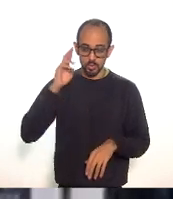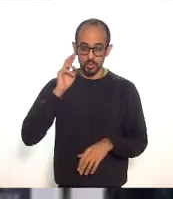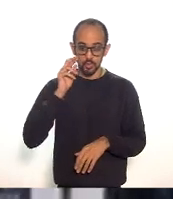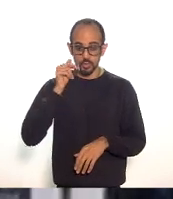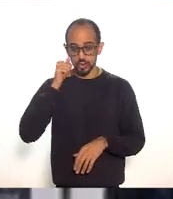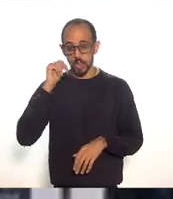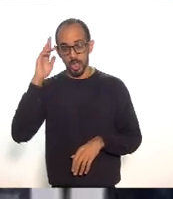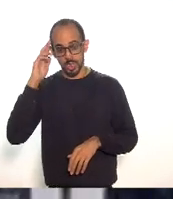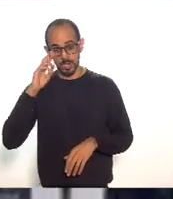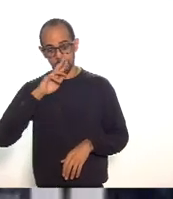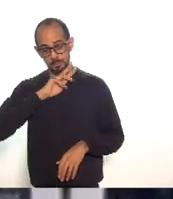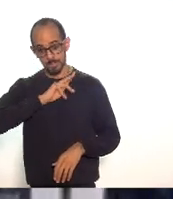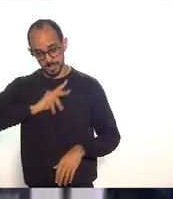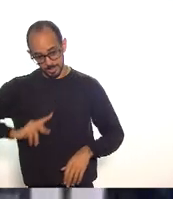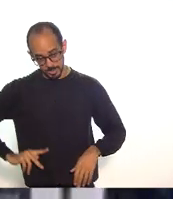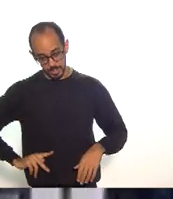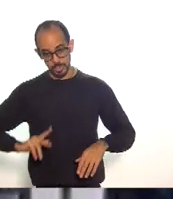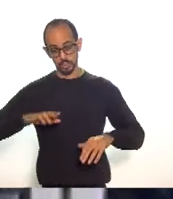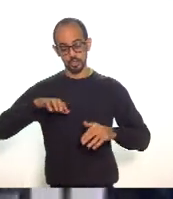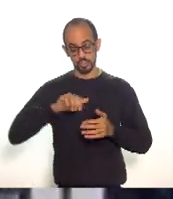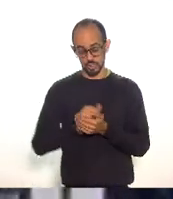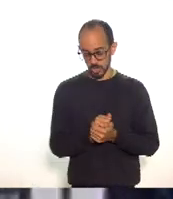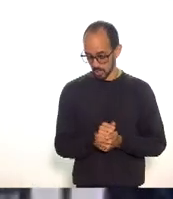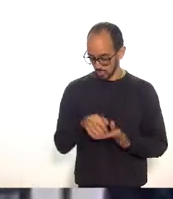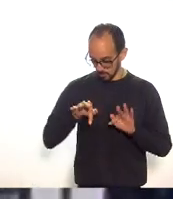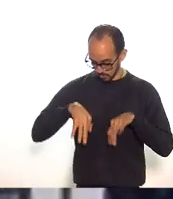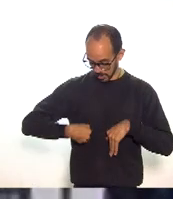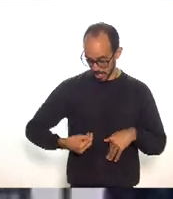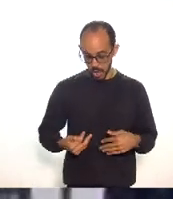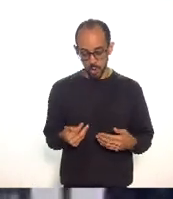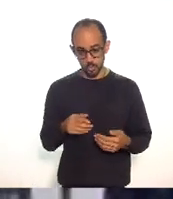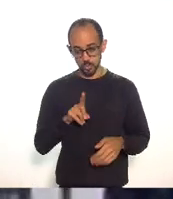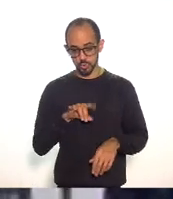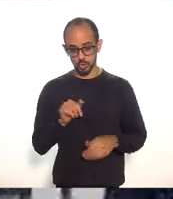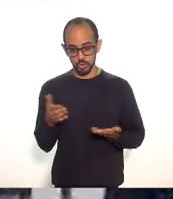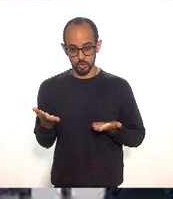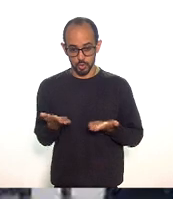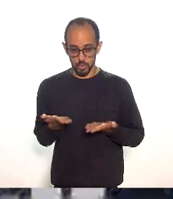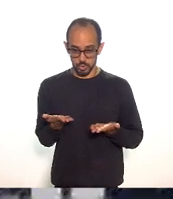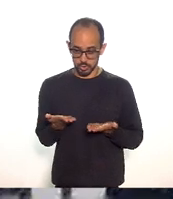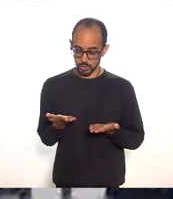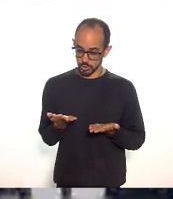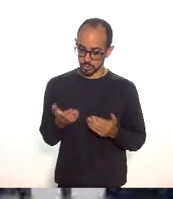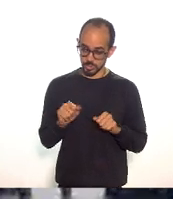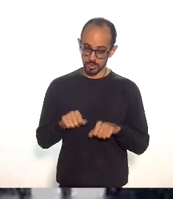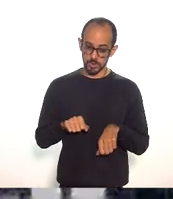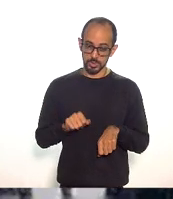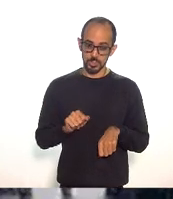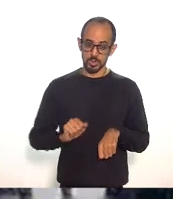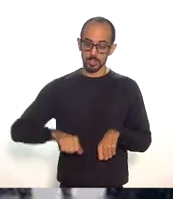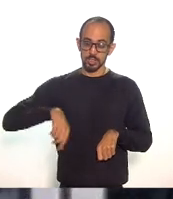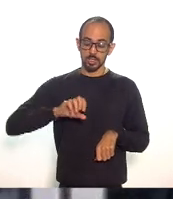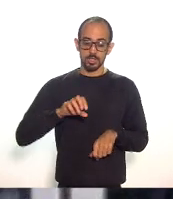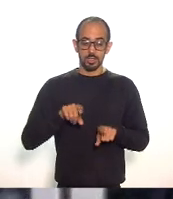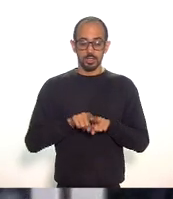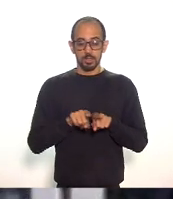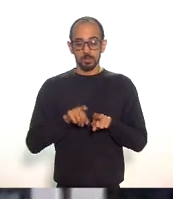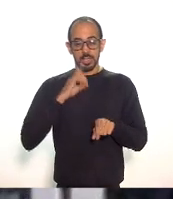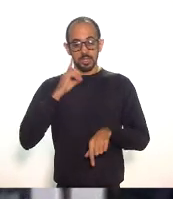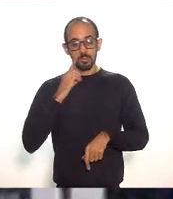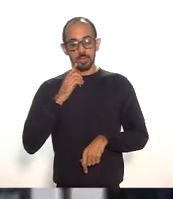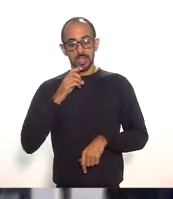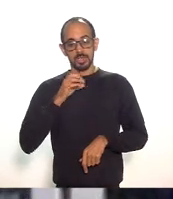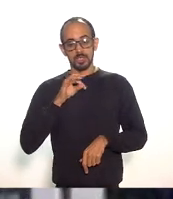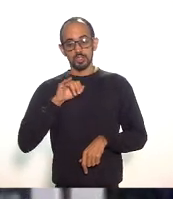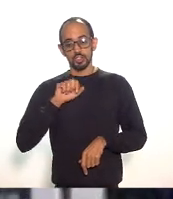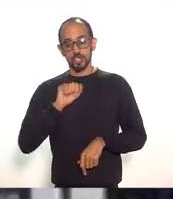final da sessão do dia de hoje, nobre deputada Tia Ju, senhoras